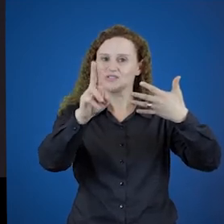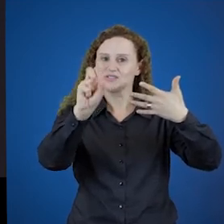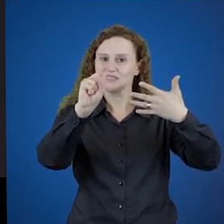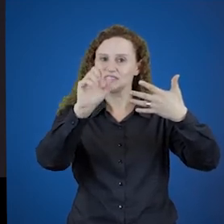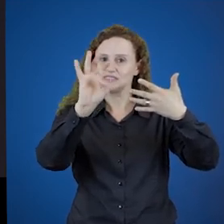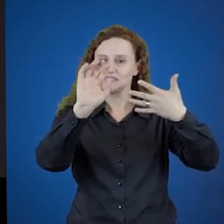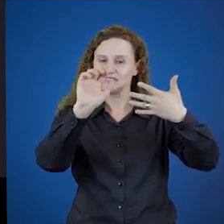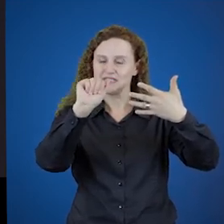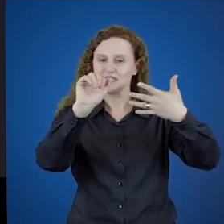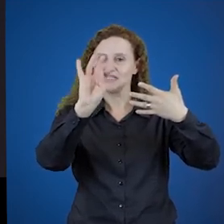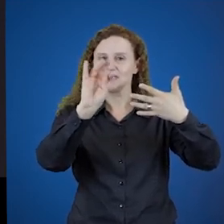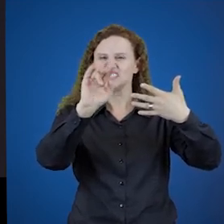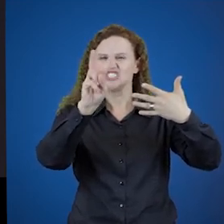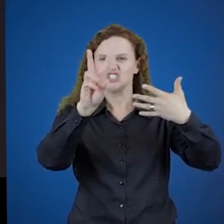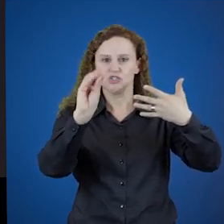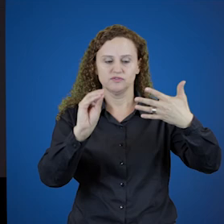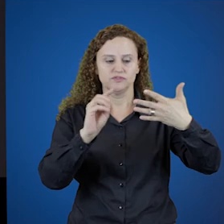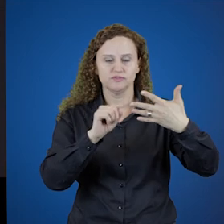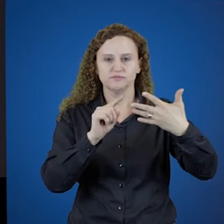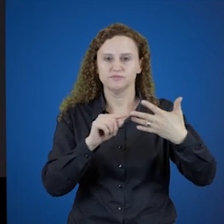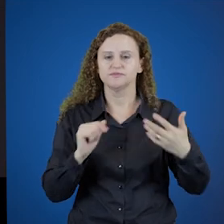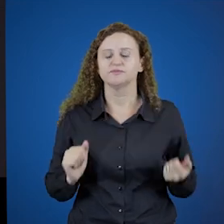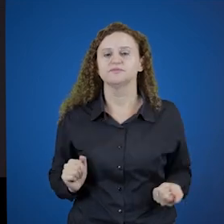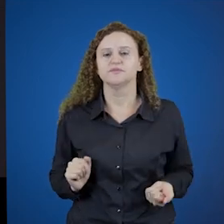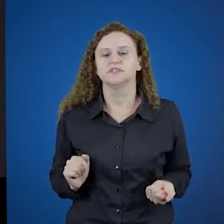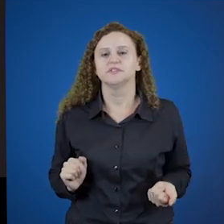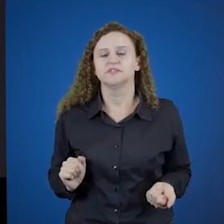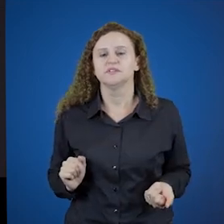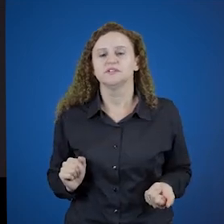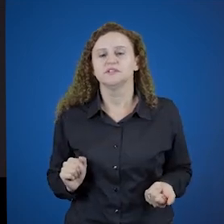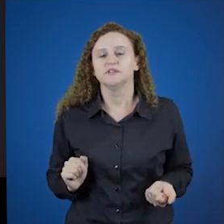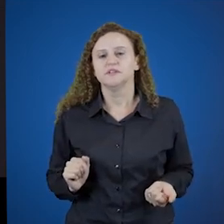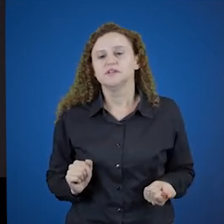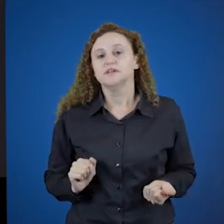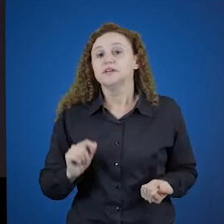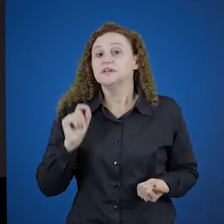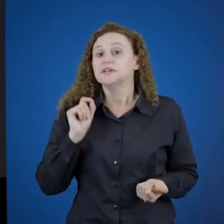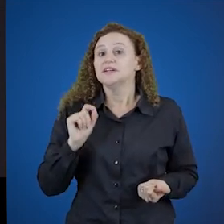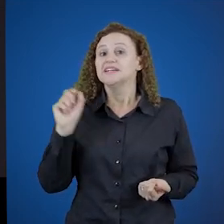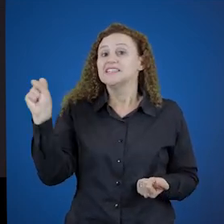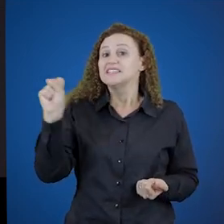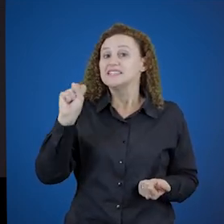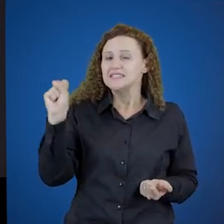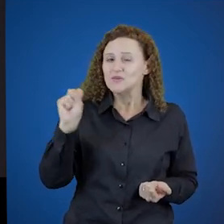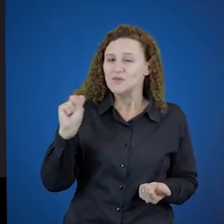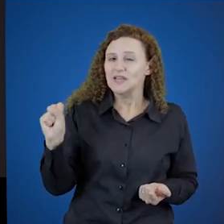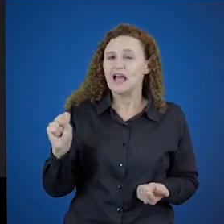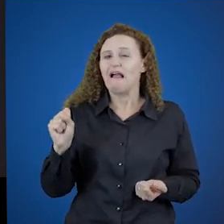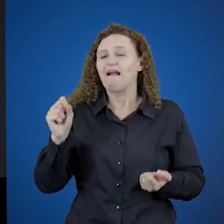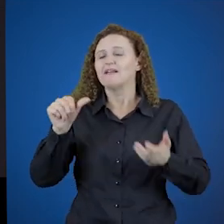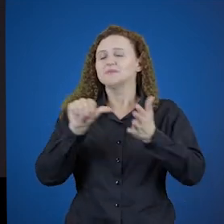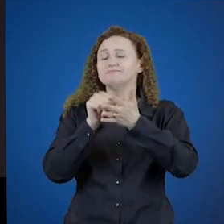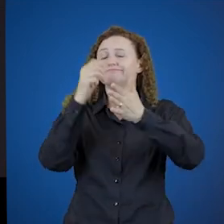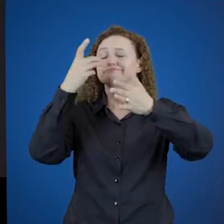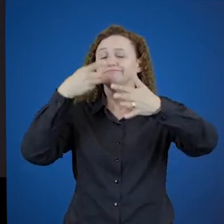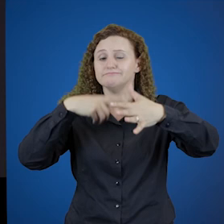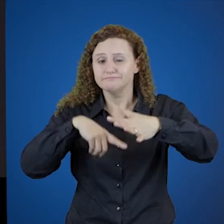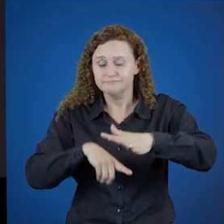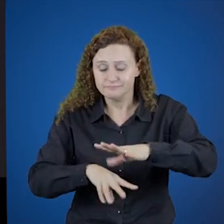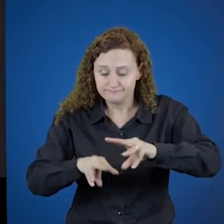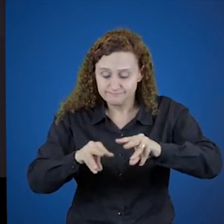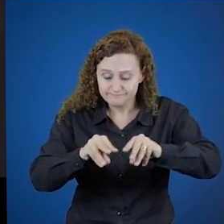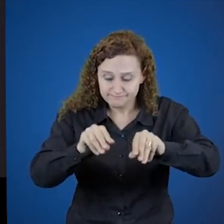pertence a primeira declinação então para a 20 Terra O acusativo singular da